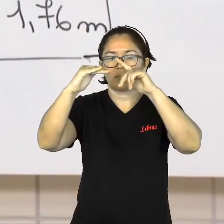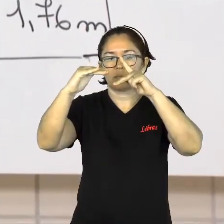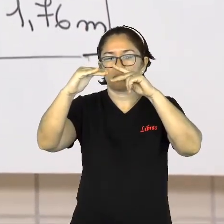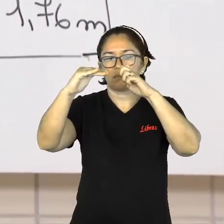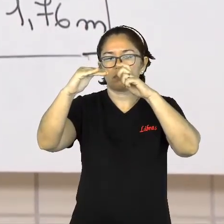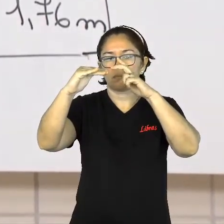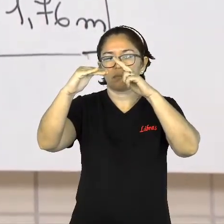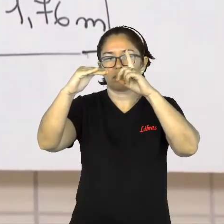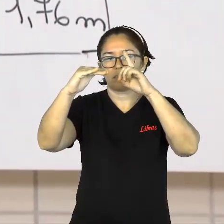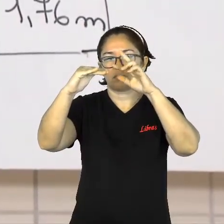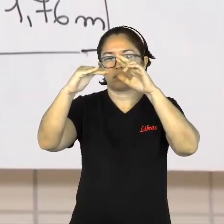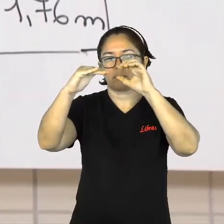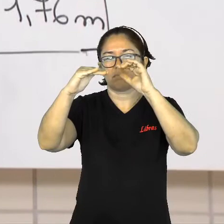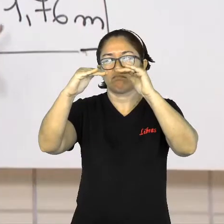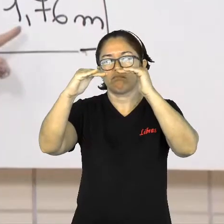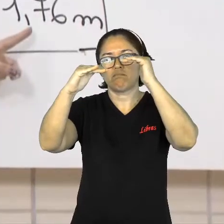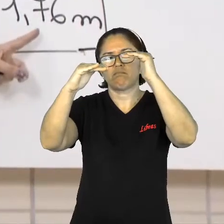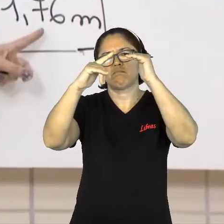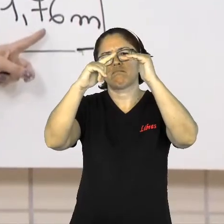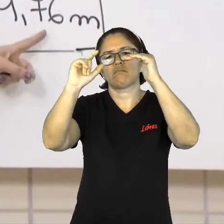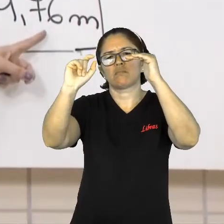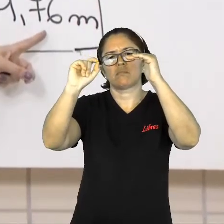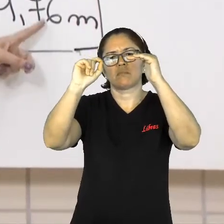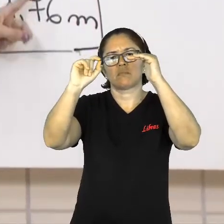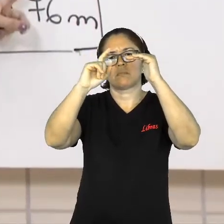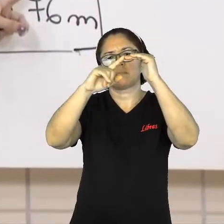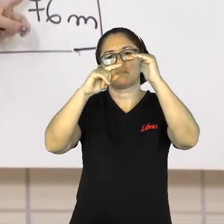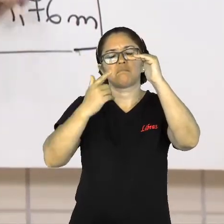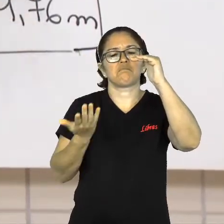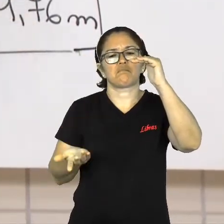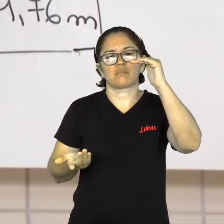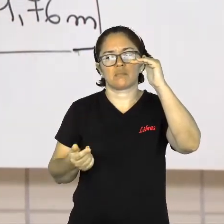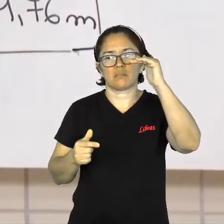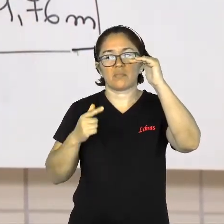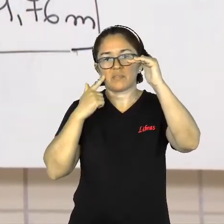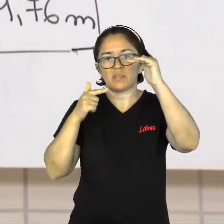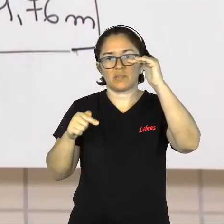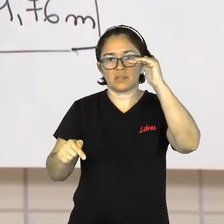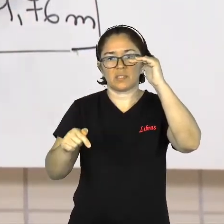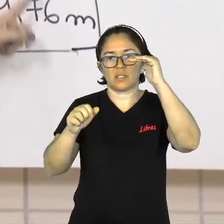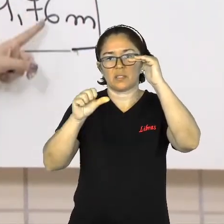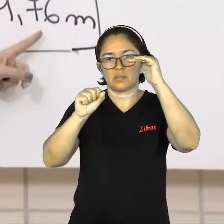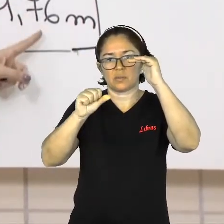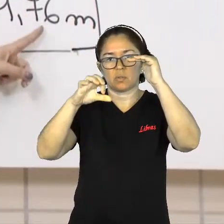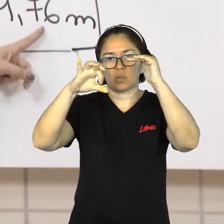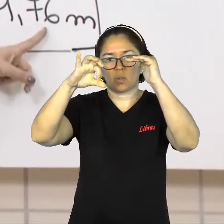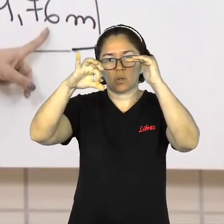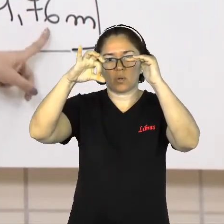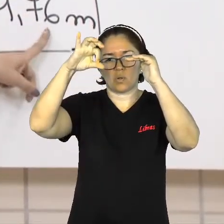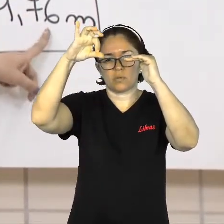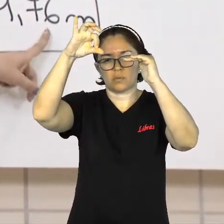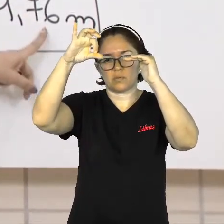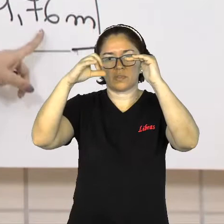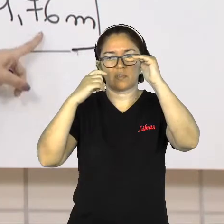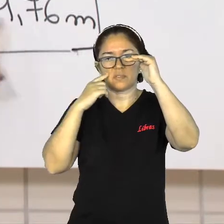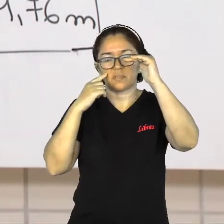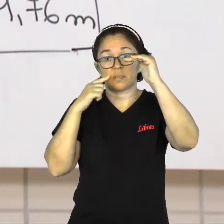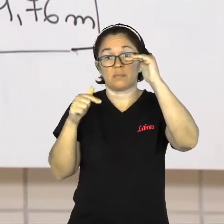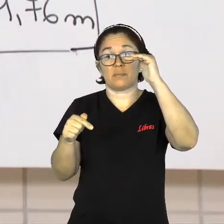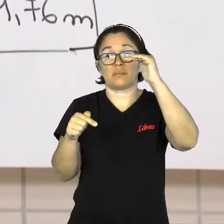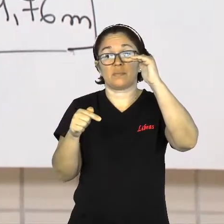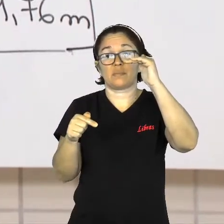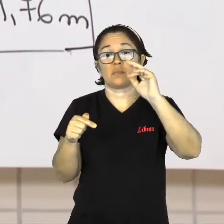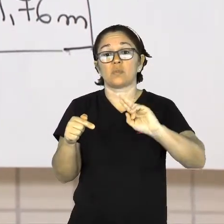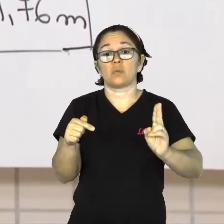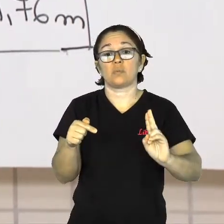então? Depois do Pedro, eu tenho quem? O 7, o 8, o 9 e o 9. Então, aqui pego o 7. Quem